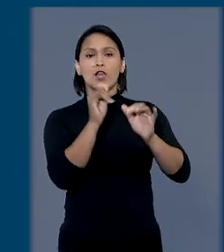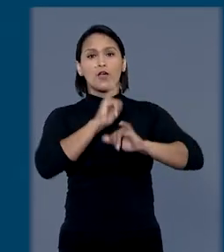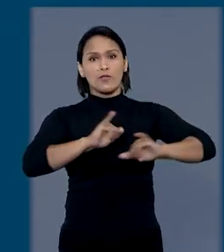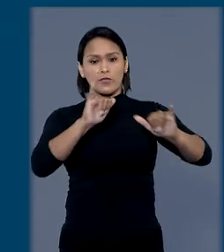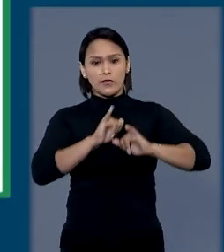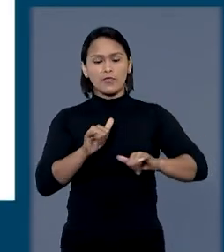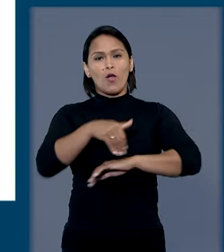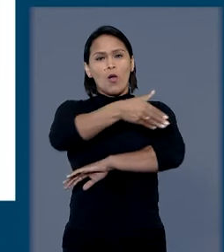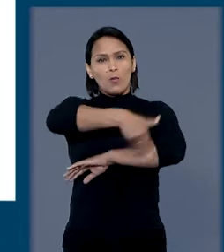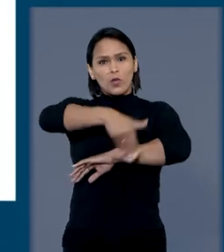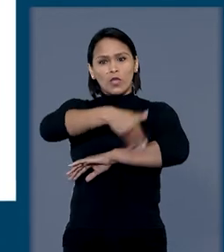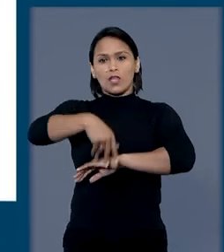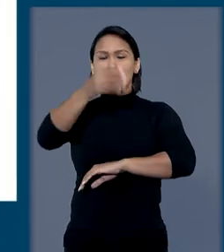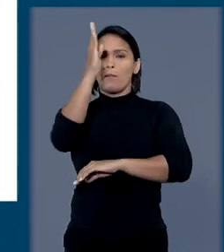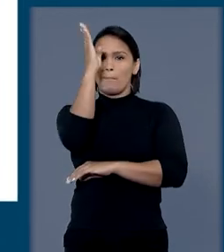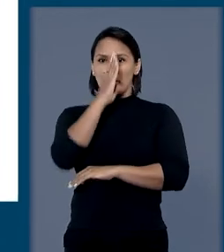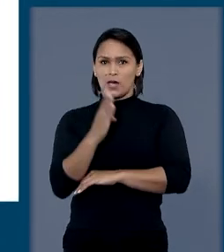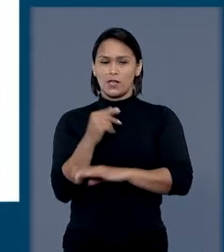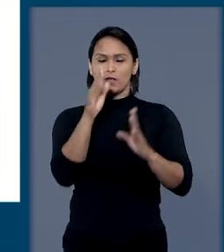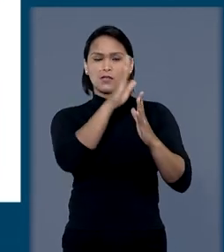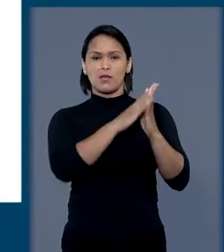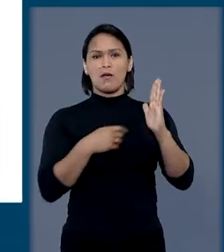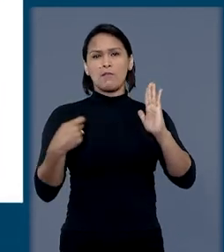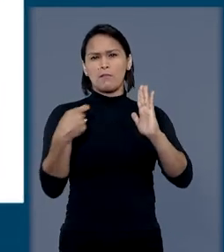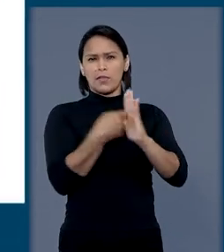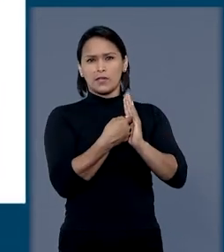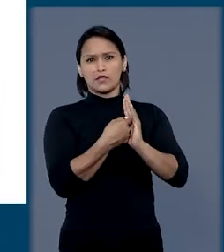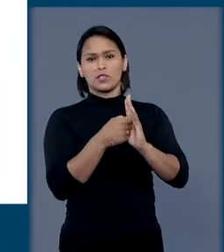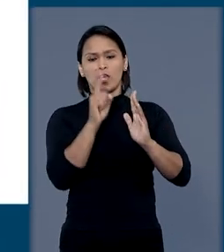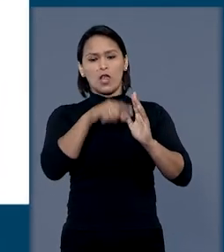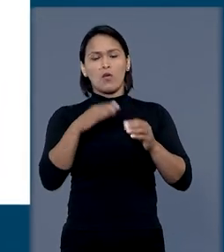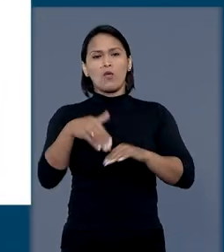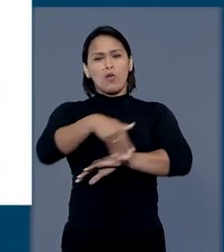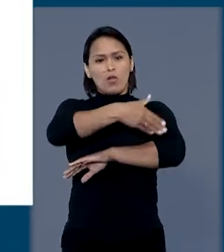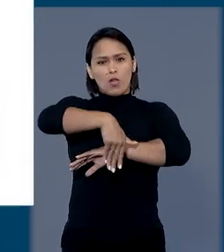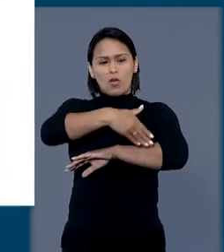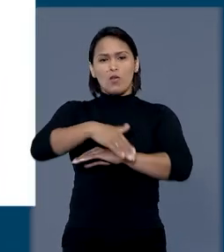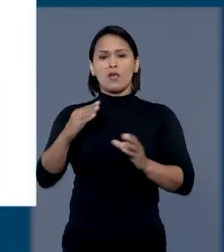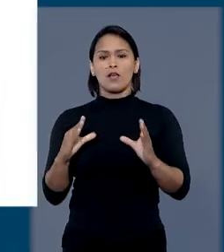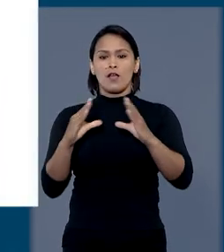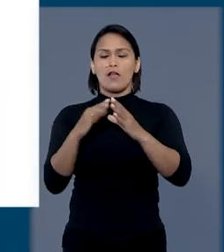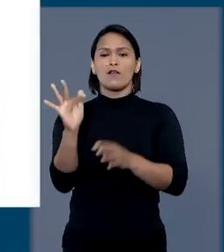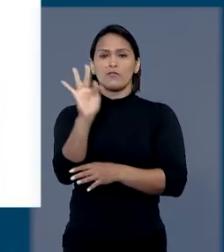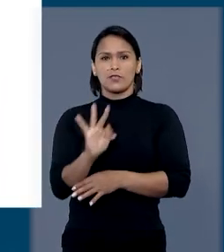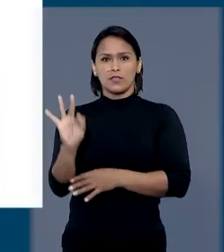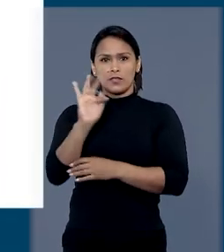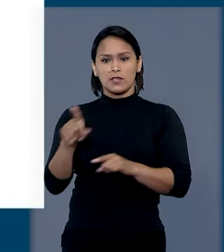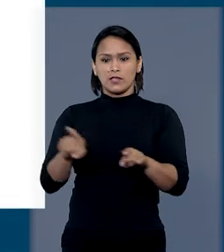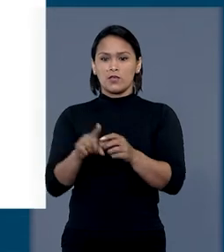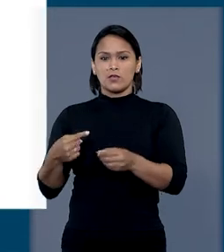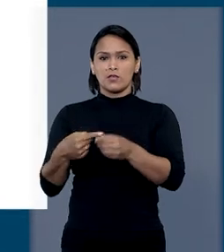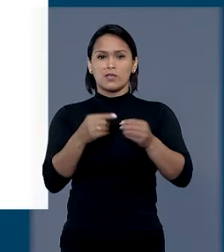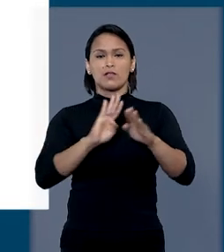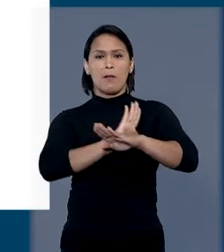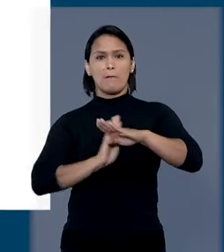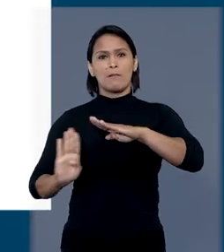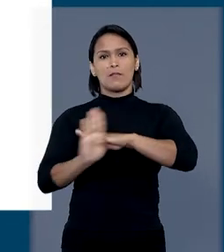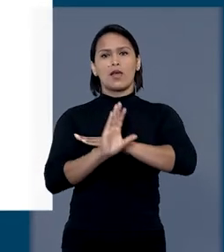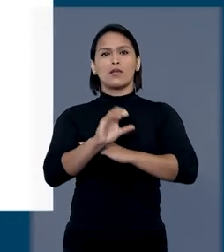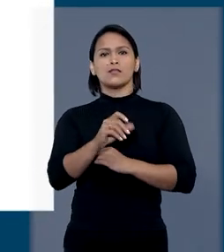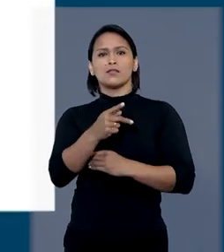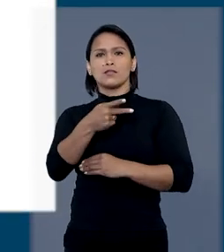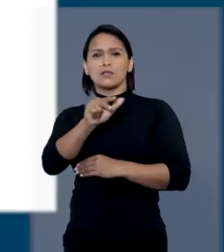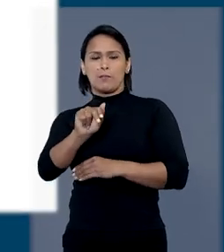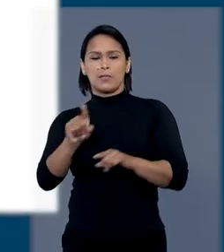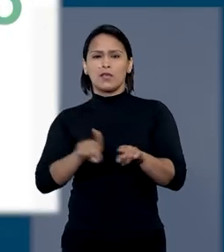preenchimento, informe o endereço válido no Brasil da parte peticionária, contendo a localidade da unidade da federação, cidade, bairro e